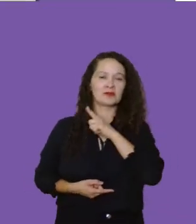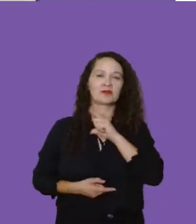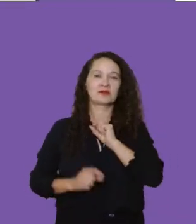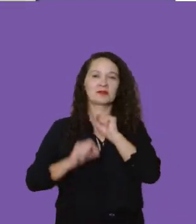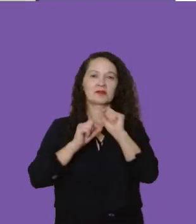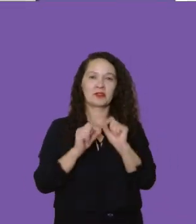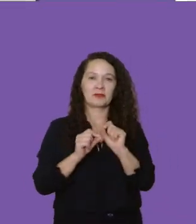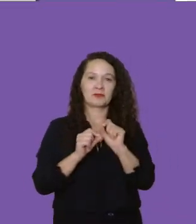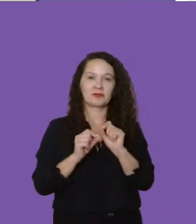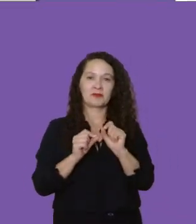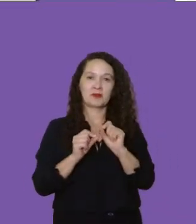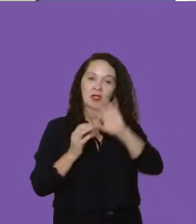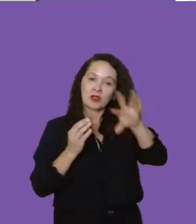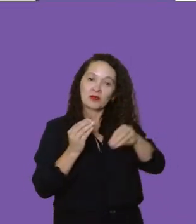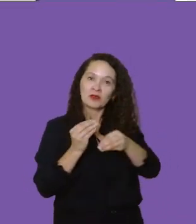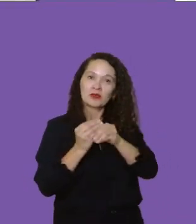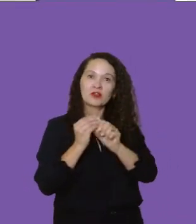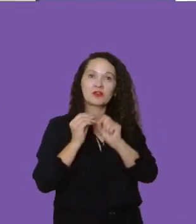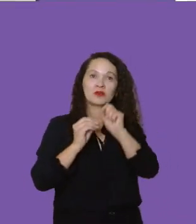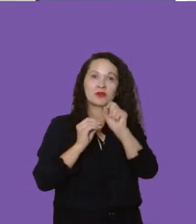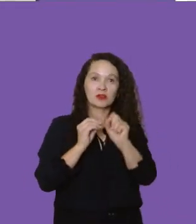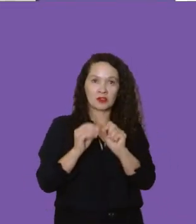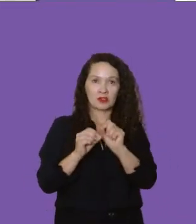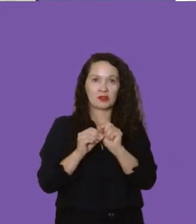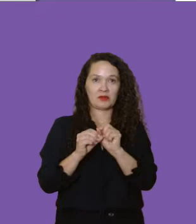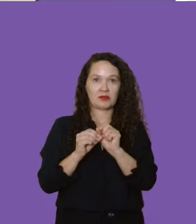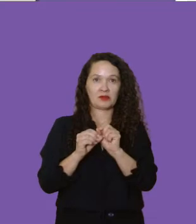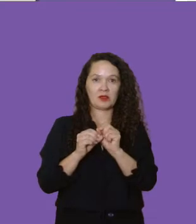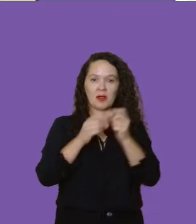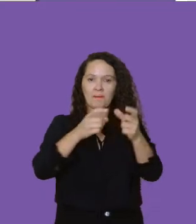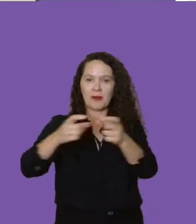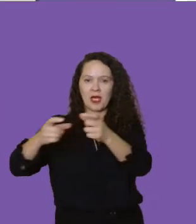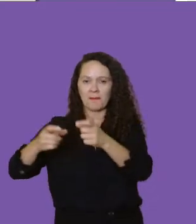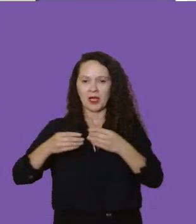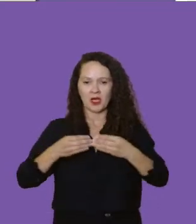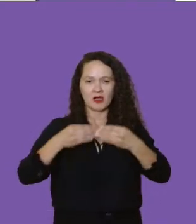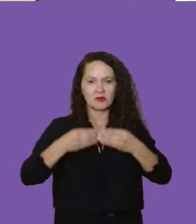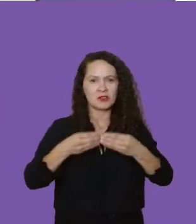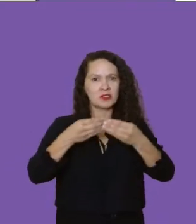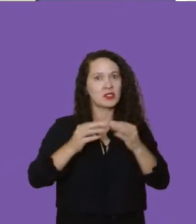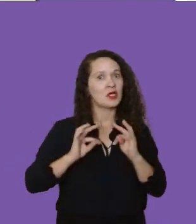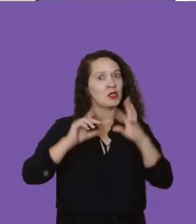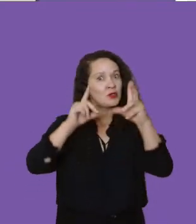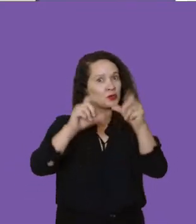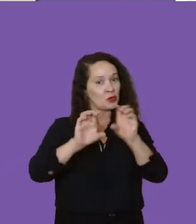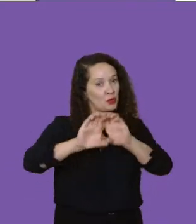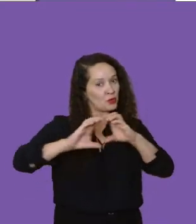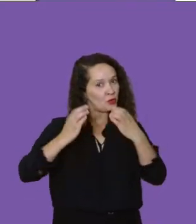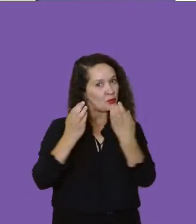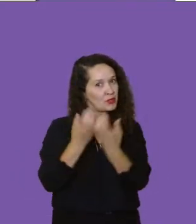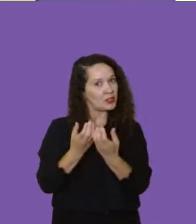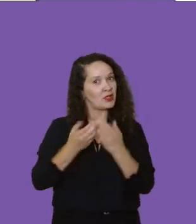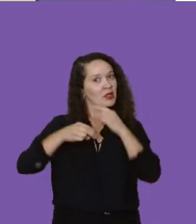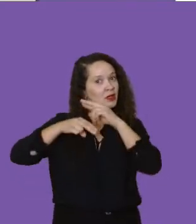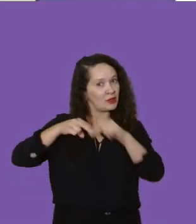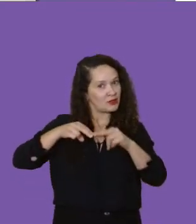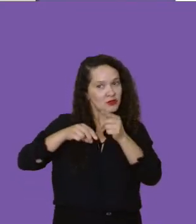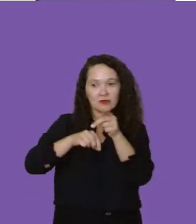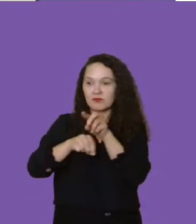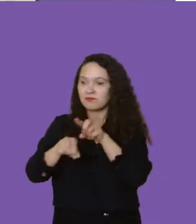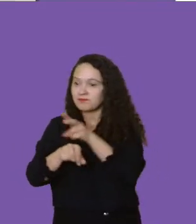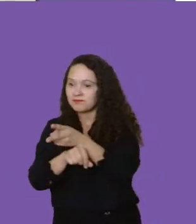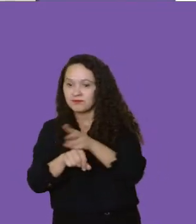foi introduzir a intersetorialidade em todos os ministérios, comitês de gênero, para